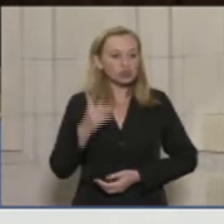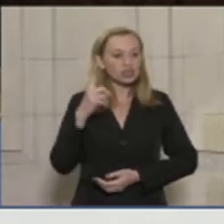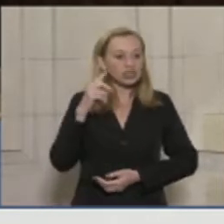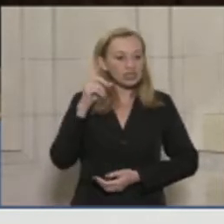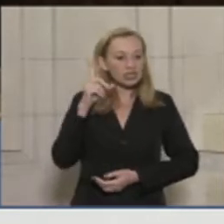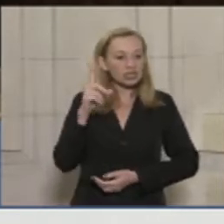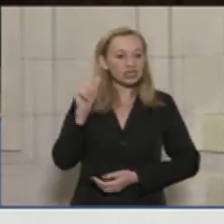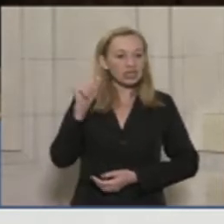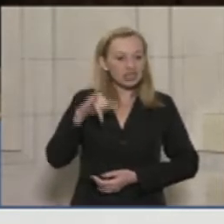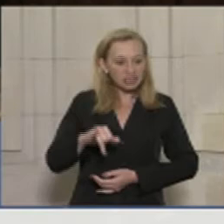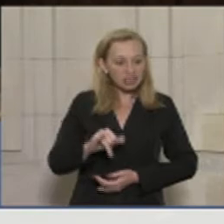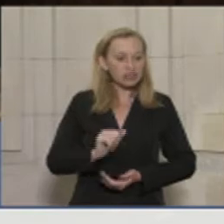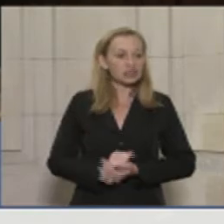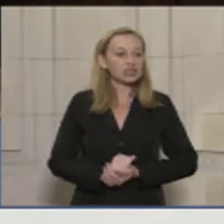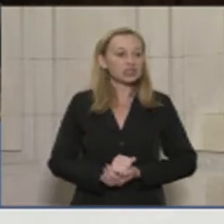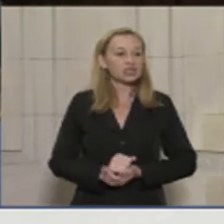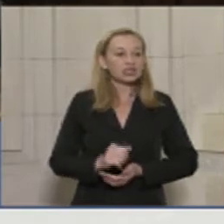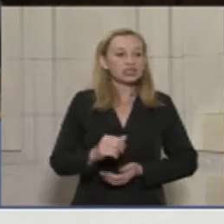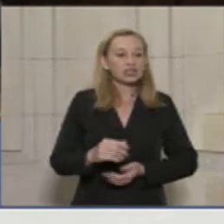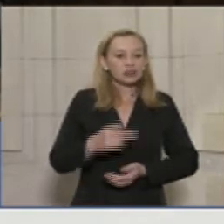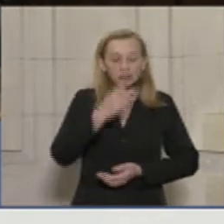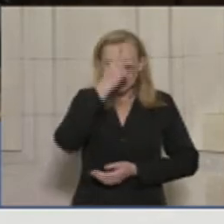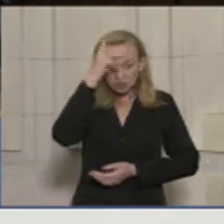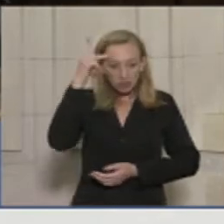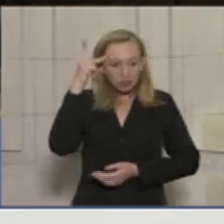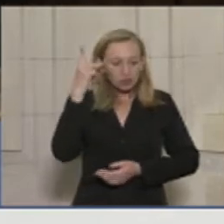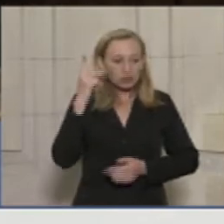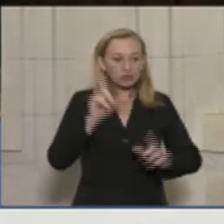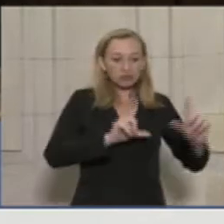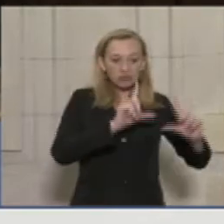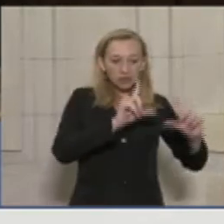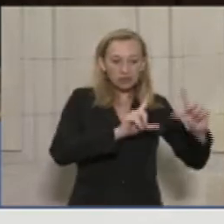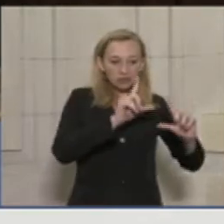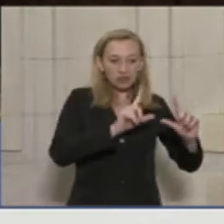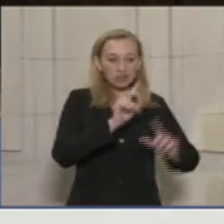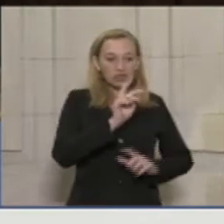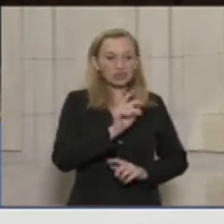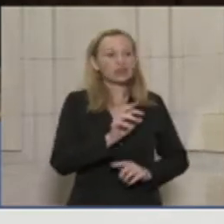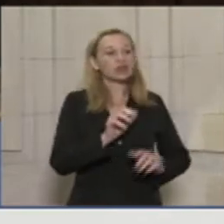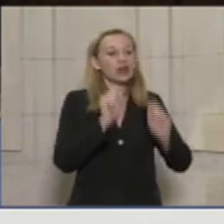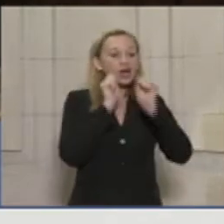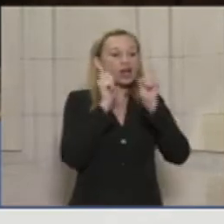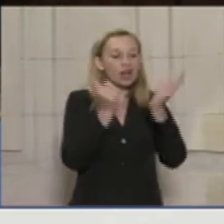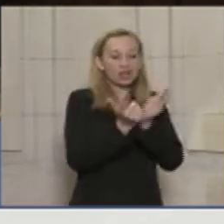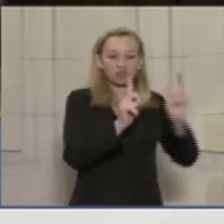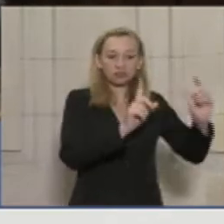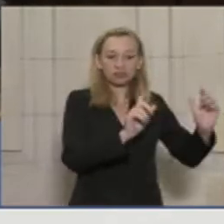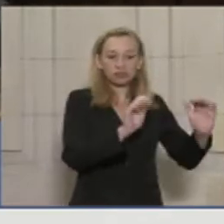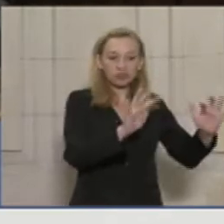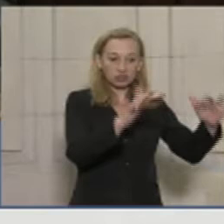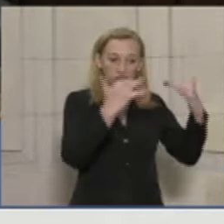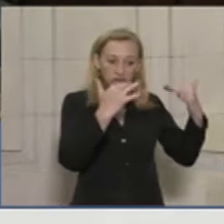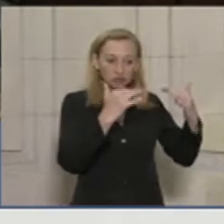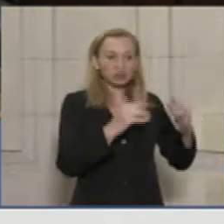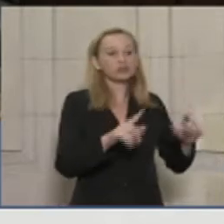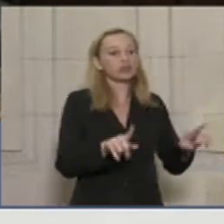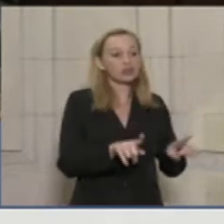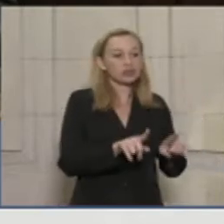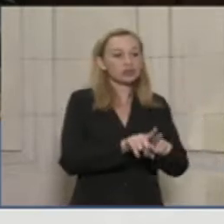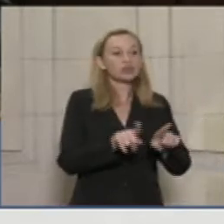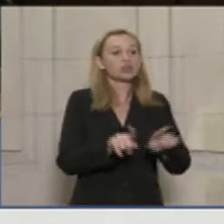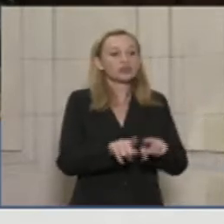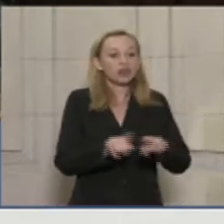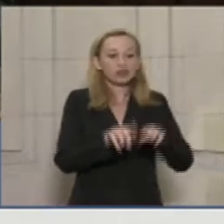Monteiro, cidadãos que nos assistem pela TV Alerj, nos seguem pelas redes sociais, galerias, ainda com cidadãos e